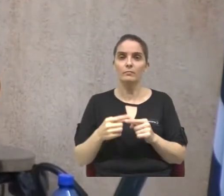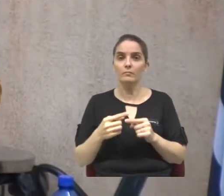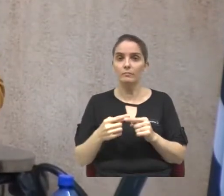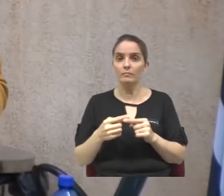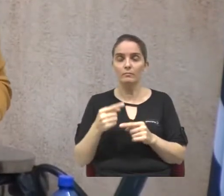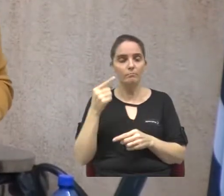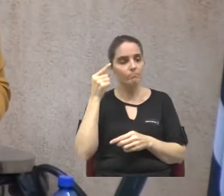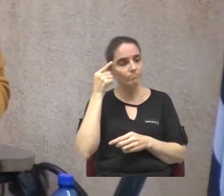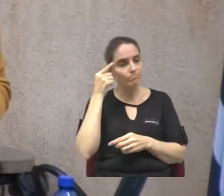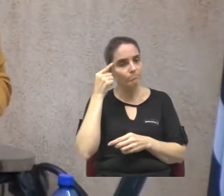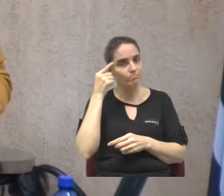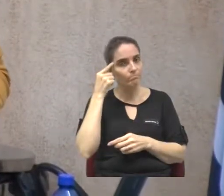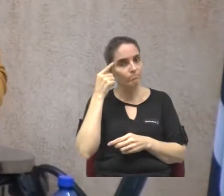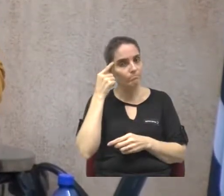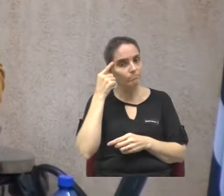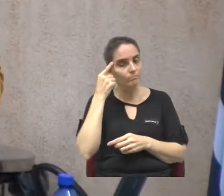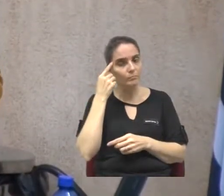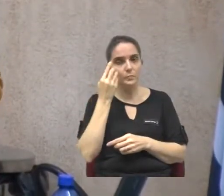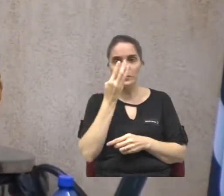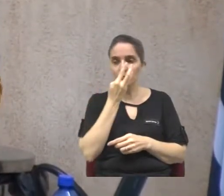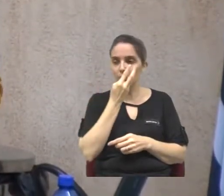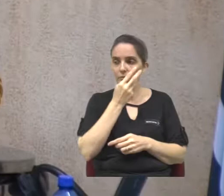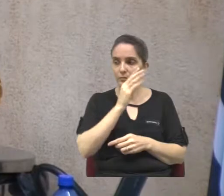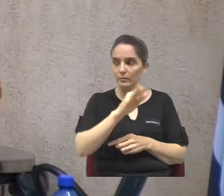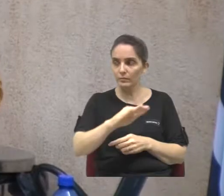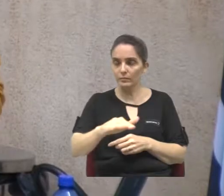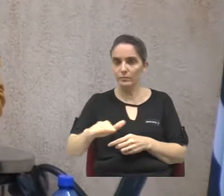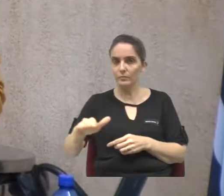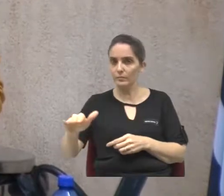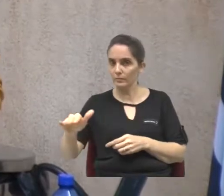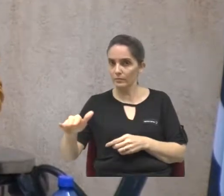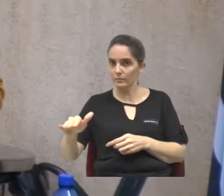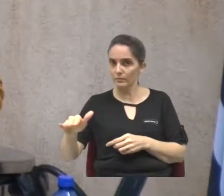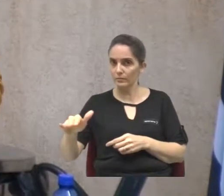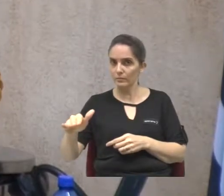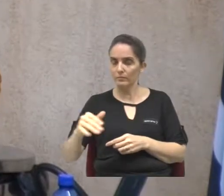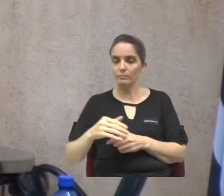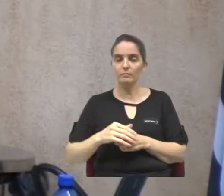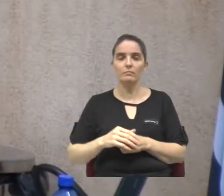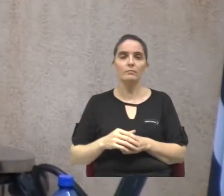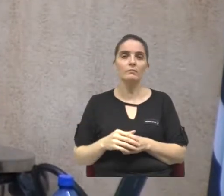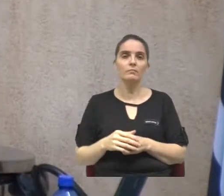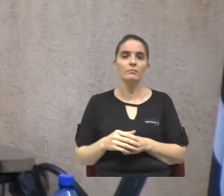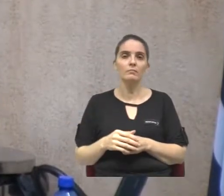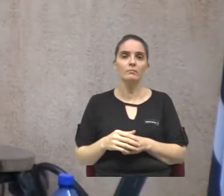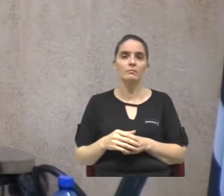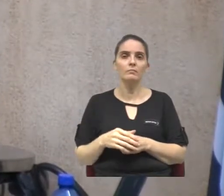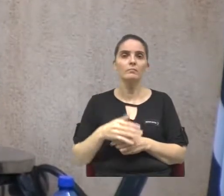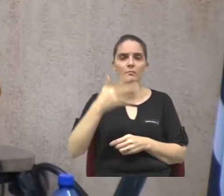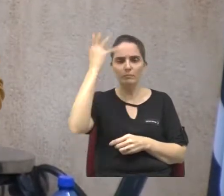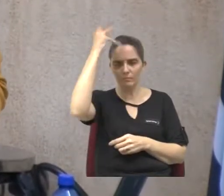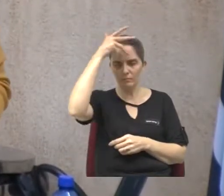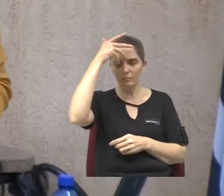pensar em tantas crianças, e tenho bem noção disso, pois